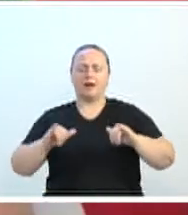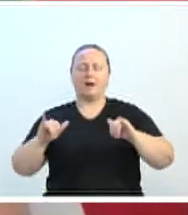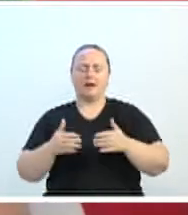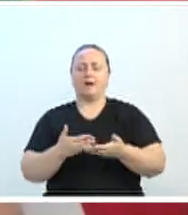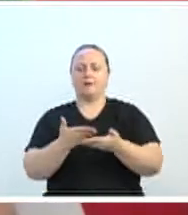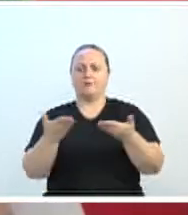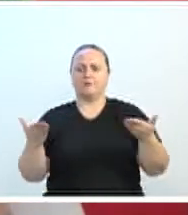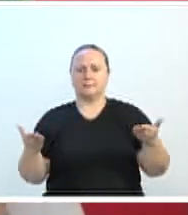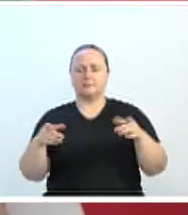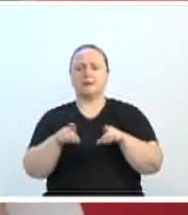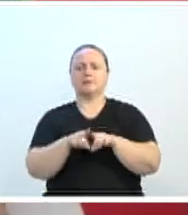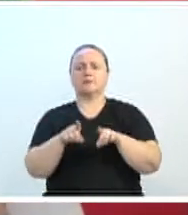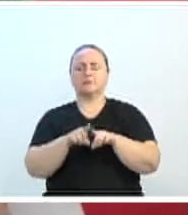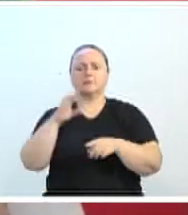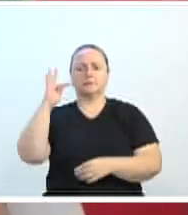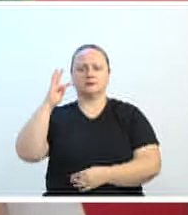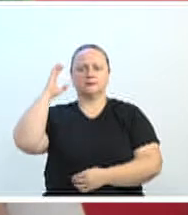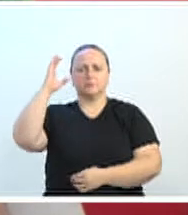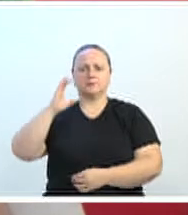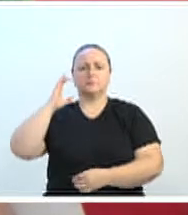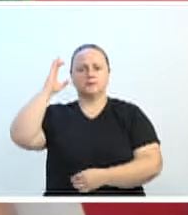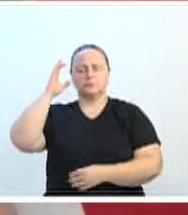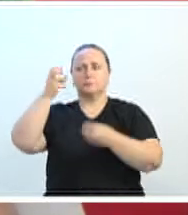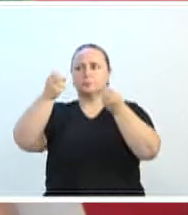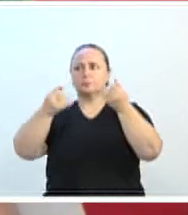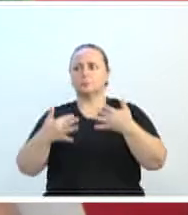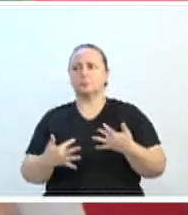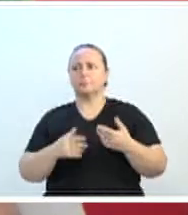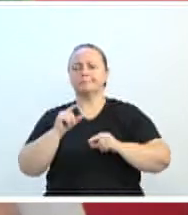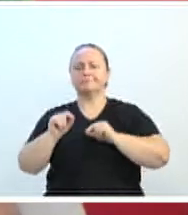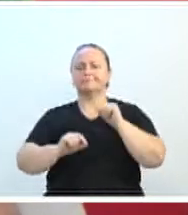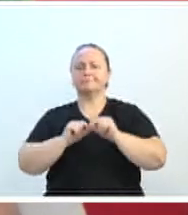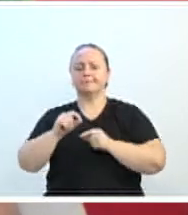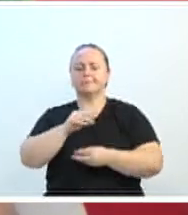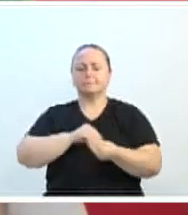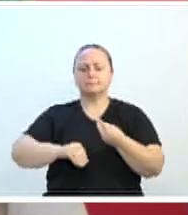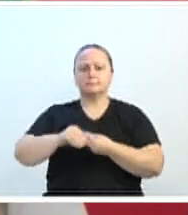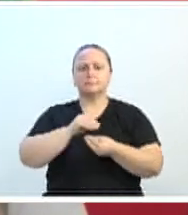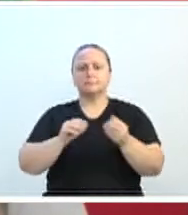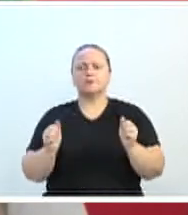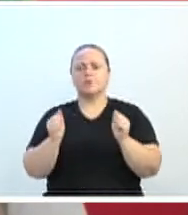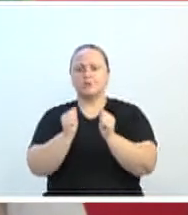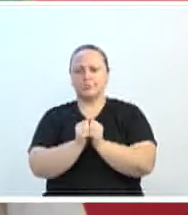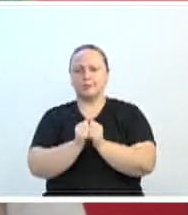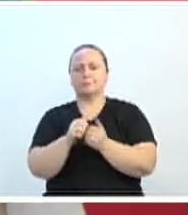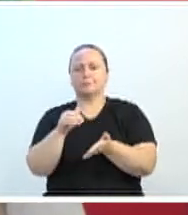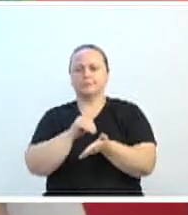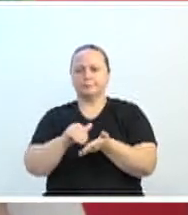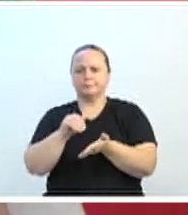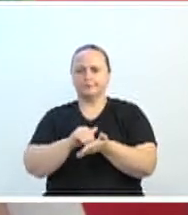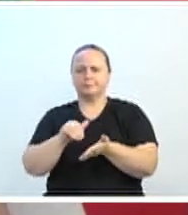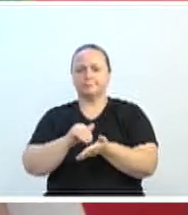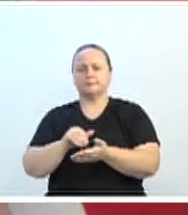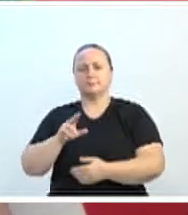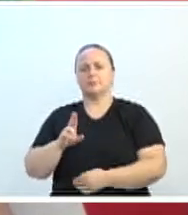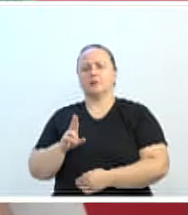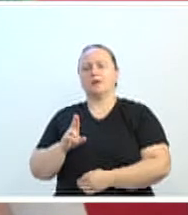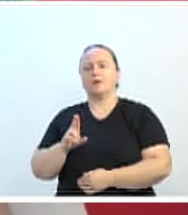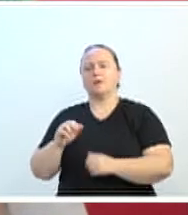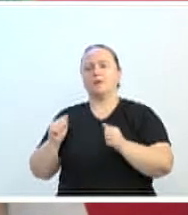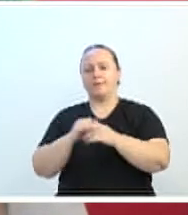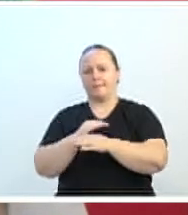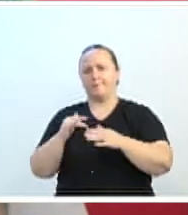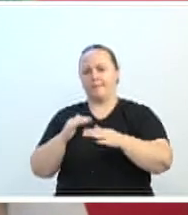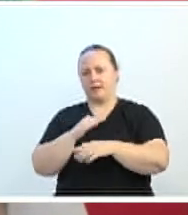vereador Tuca trouxe aqui a questão que envolve a Secretaria de Serviços Urbanos. Com relação à